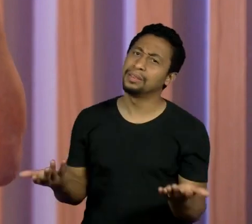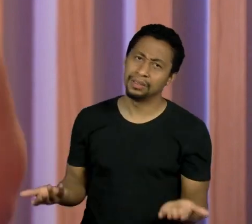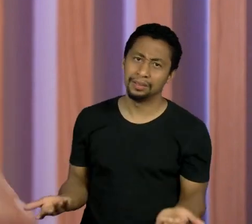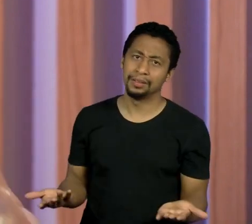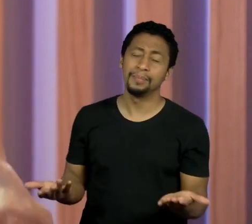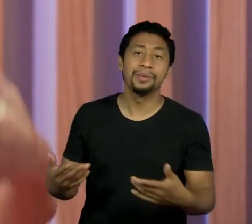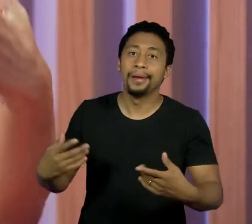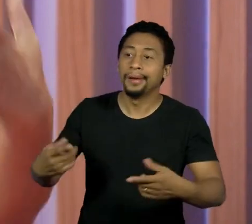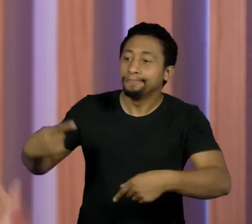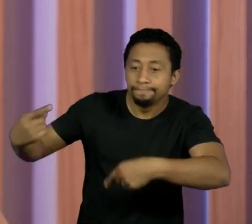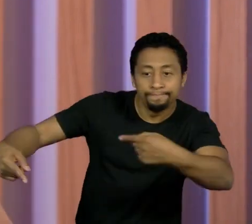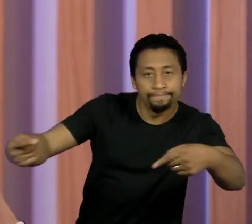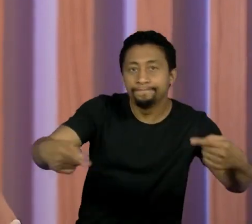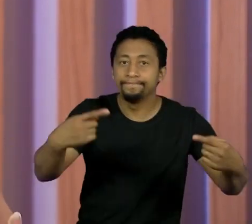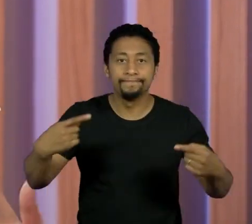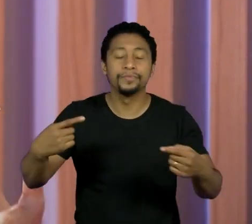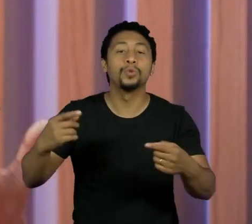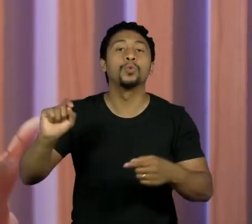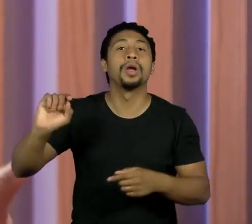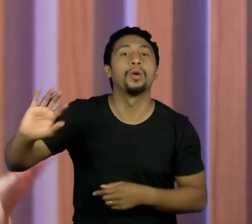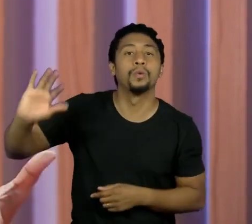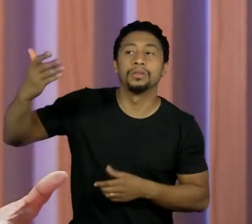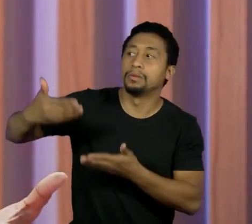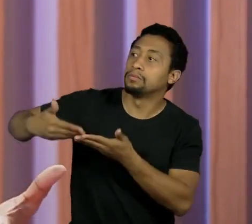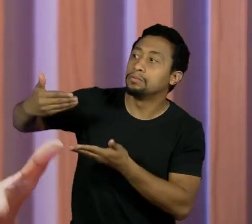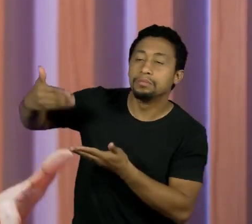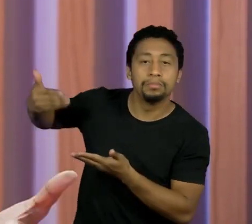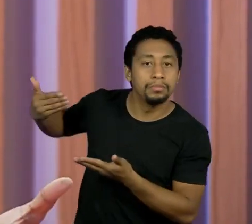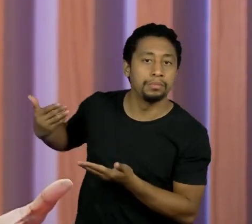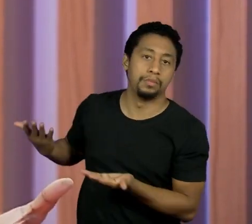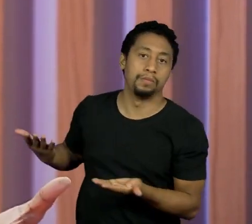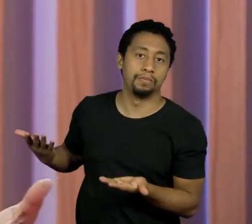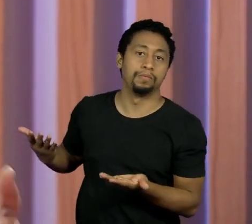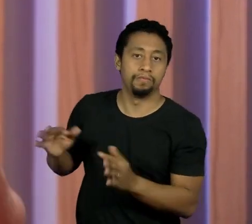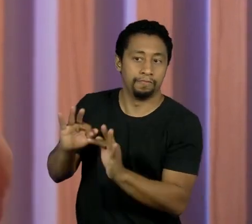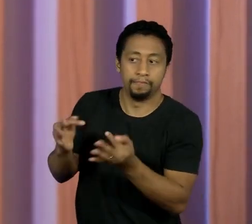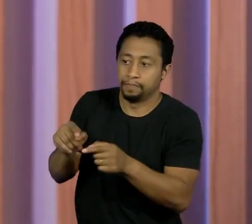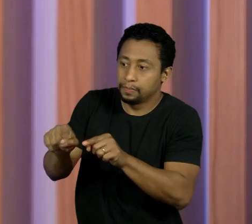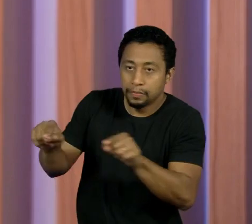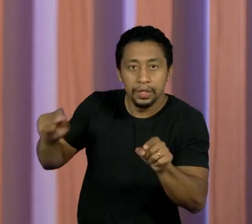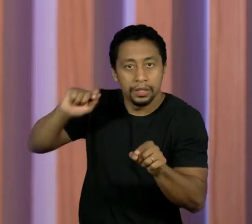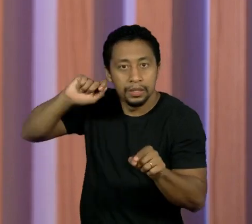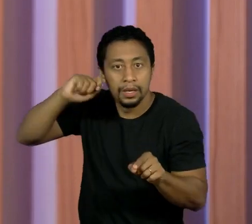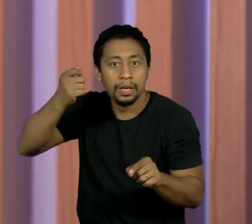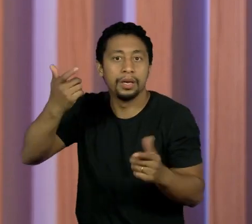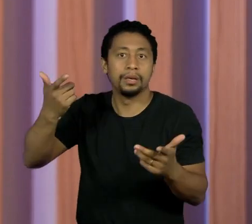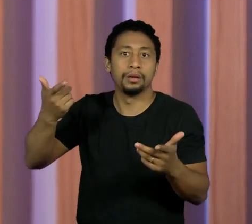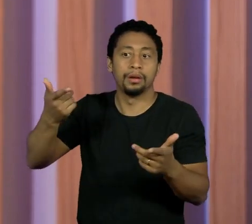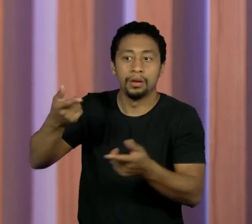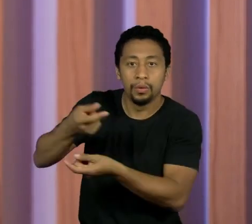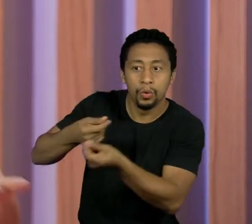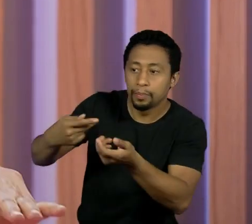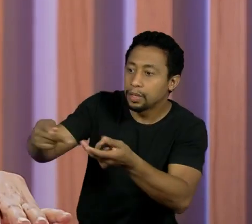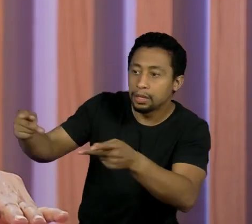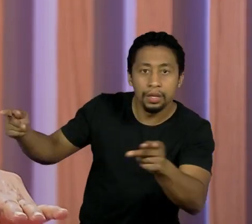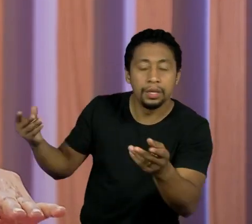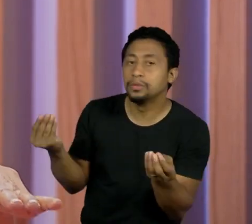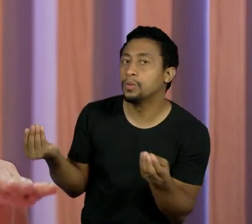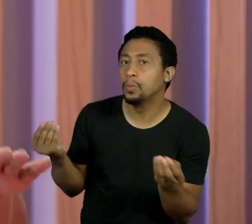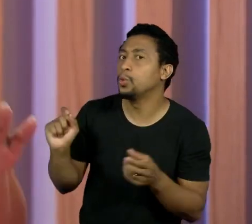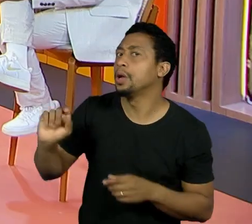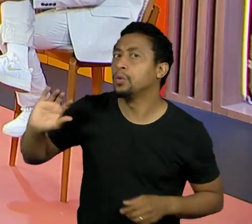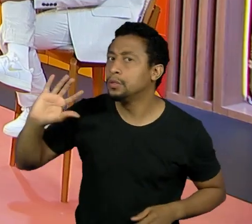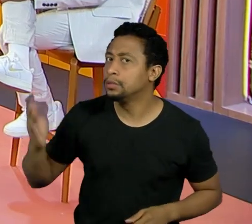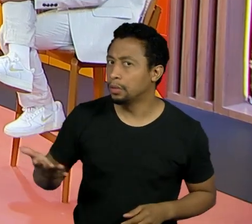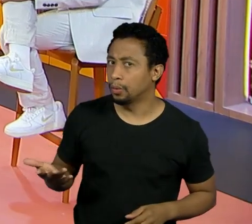as heranças concretas, financeiras, econômicas e simbólicas da escravidão. Ninguém quer discutir